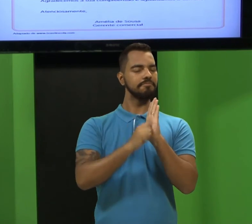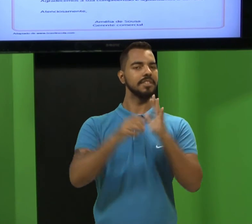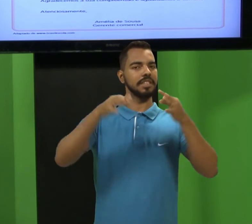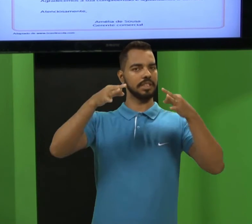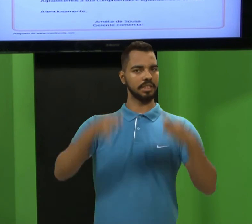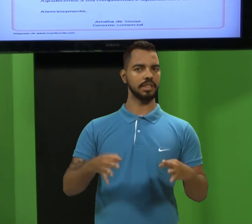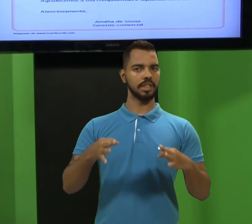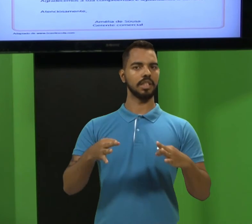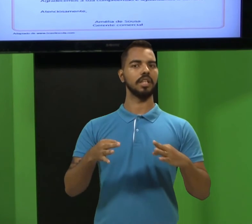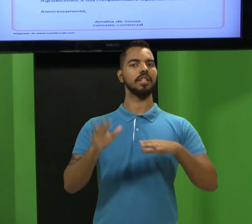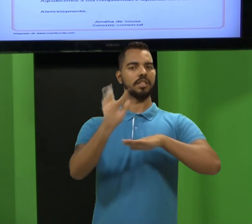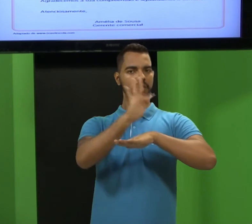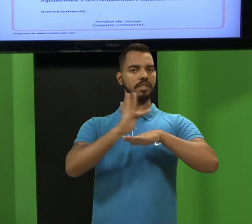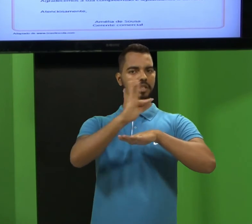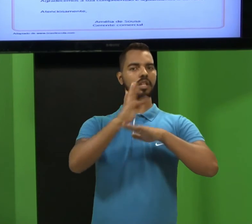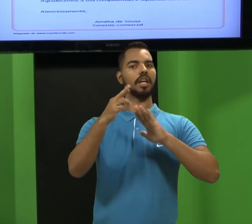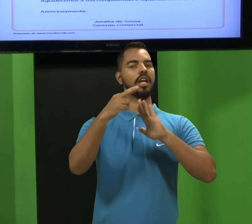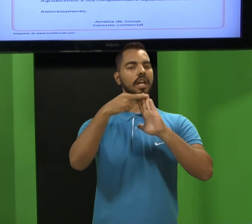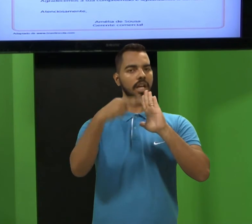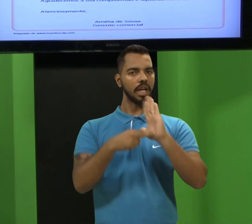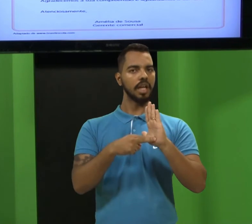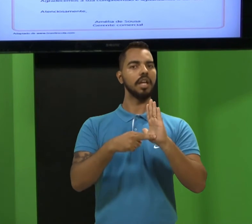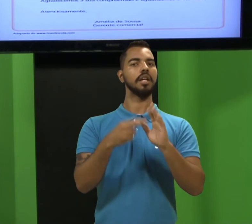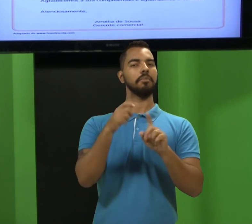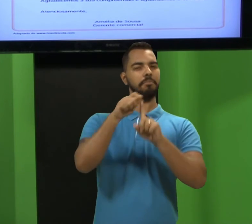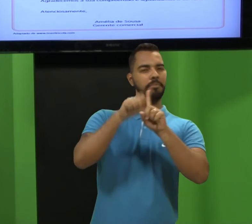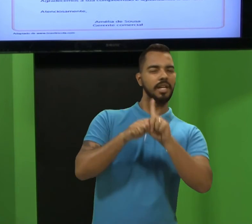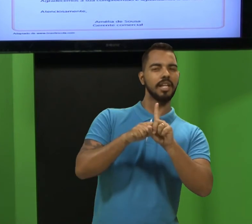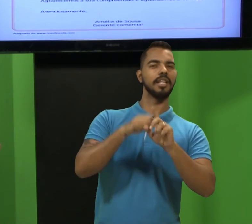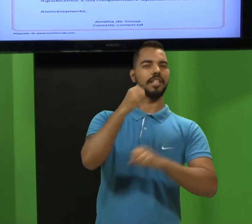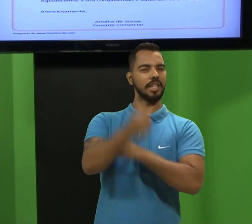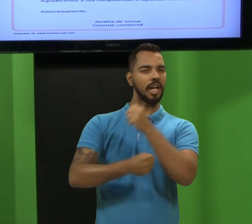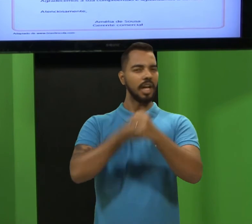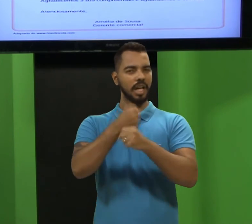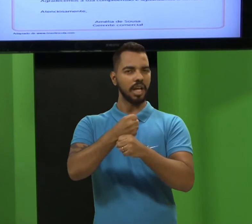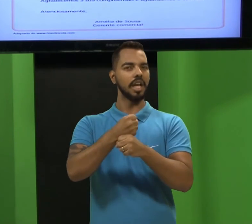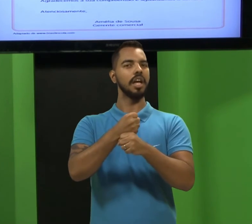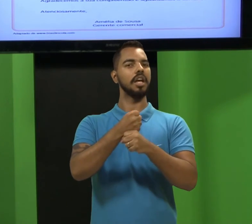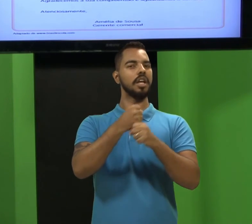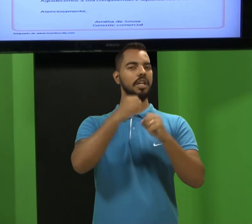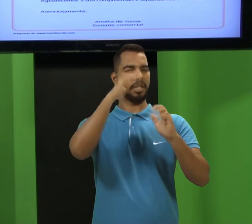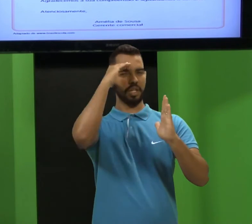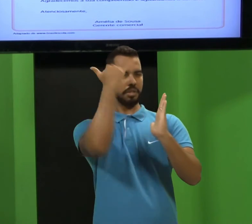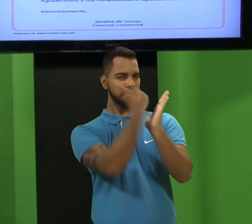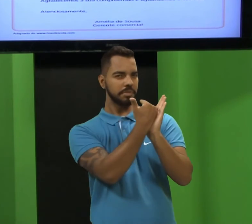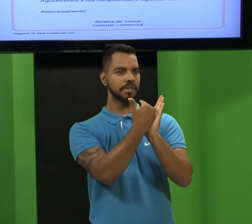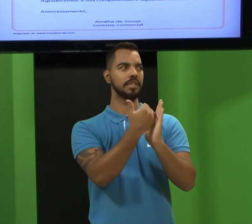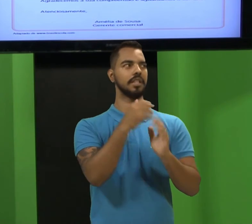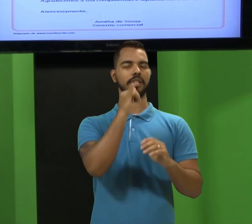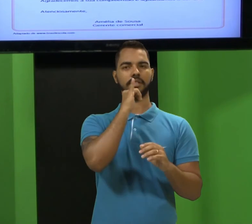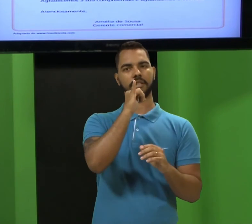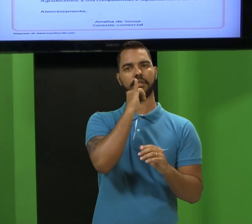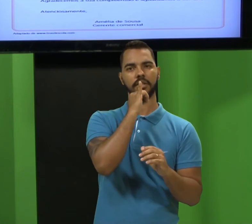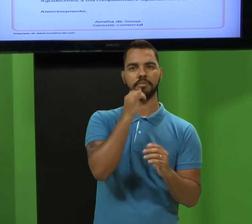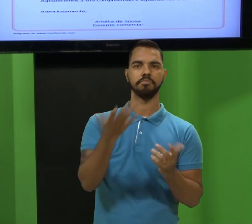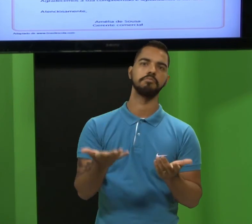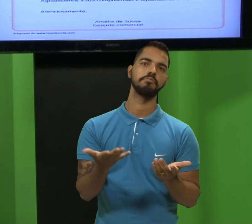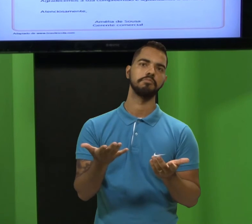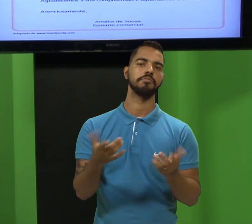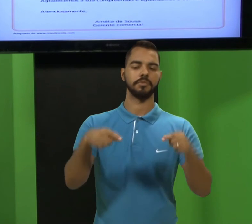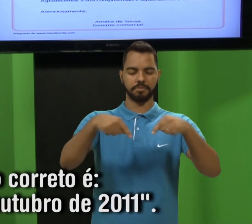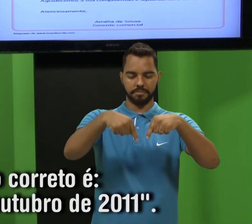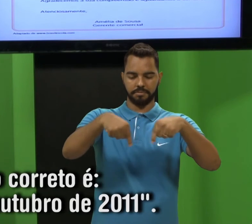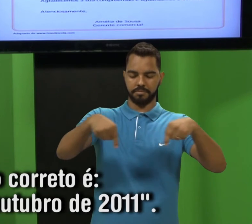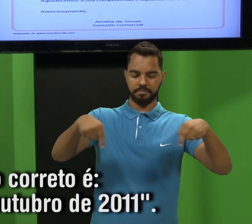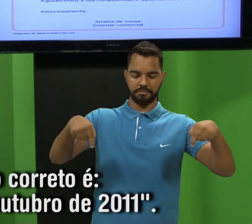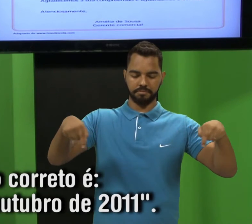ano. São Paulo, 10 de outubro de 2011, por exemplo. Destinatário. Deve ser